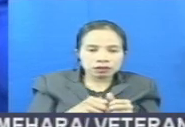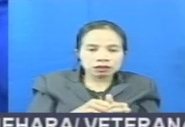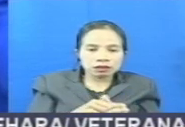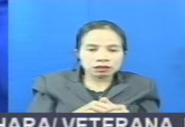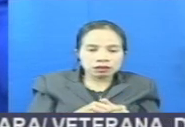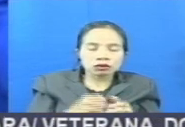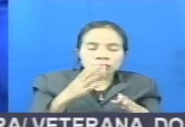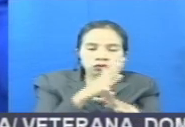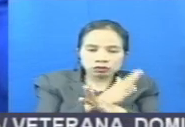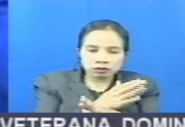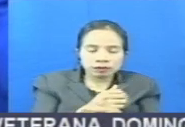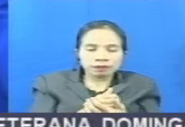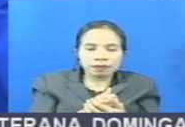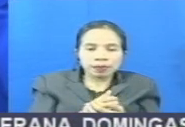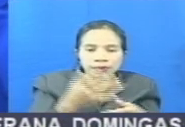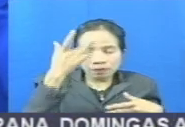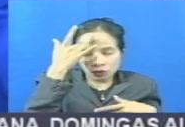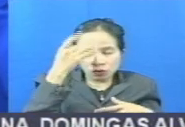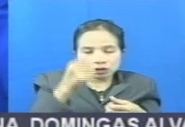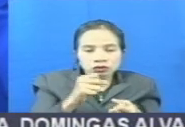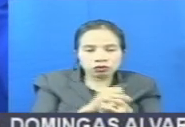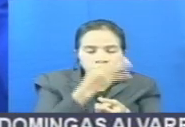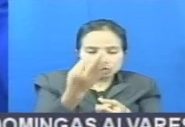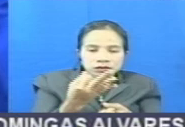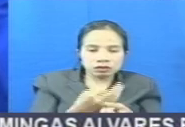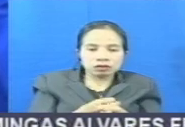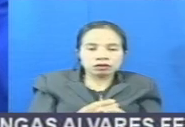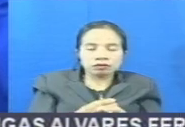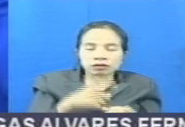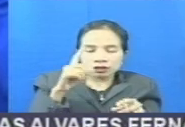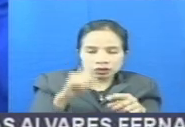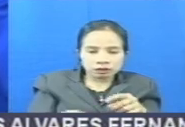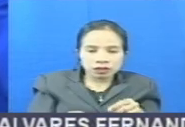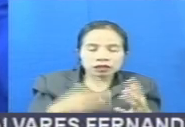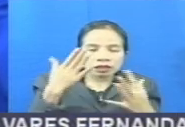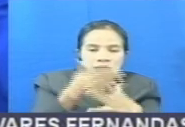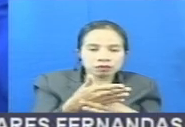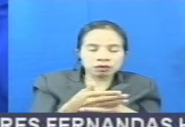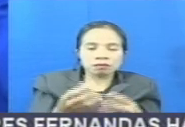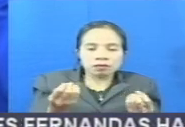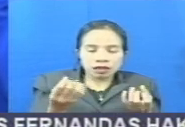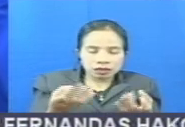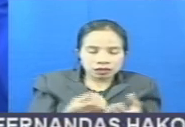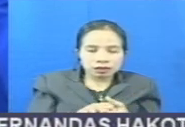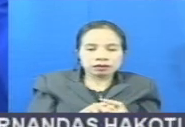itabele evita, para que moras Covid-19, se la vele tamo mai para que